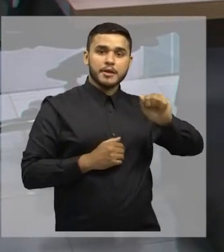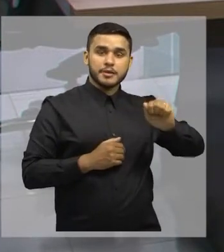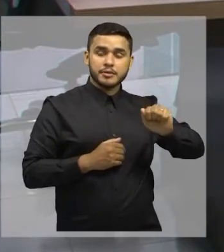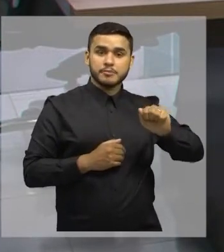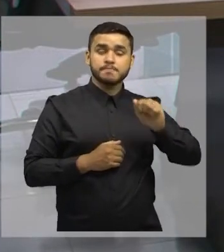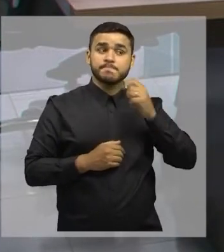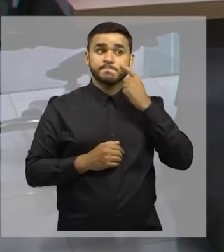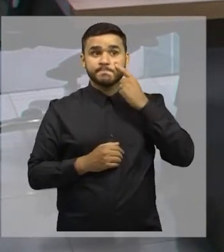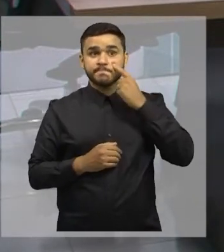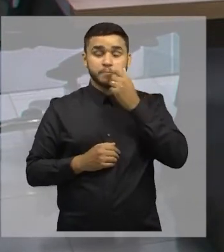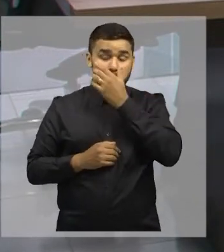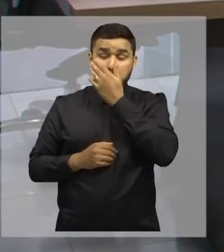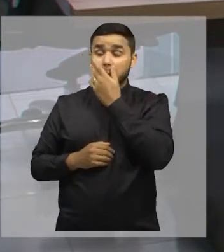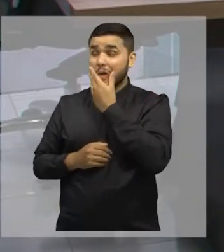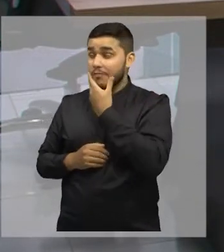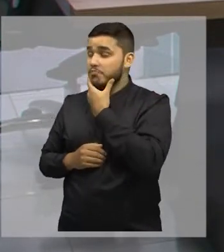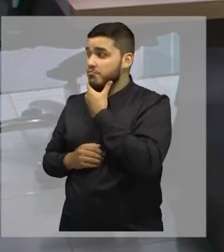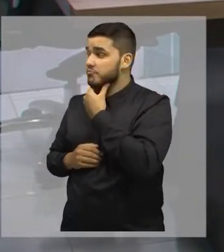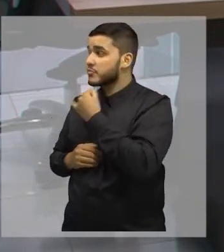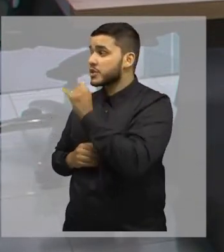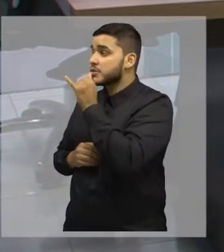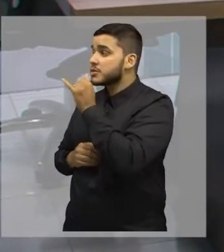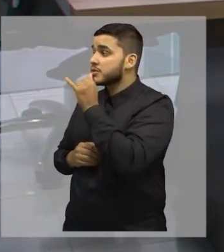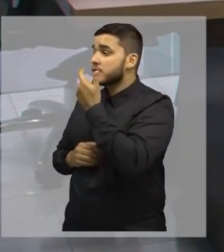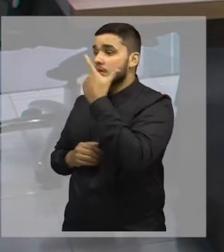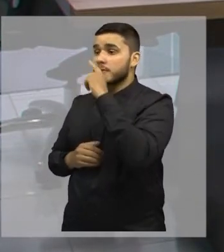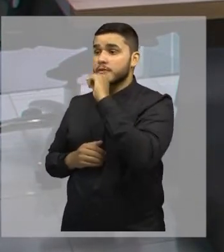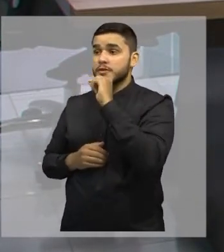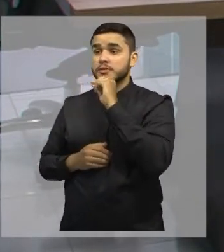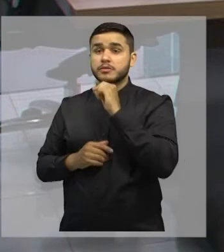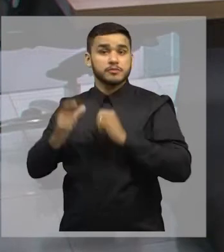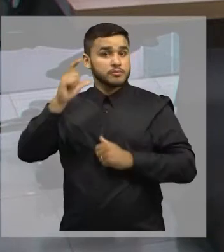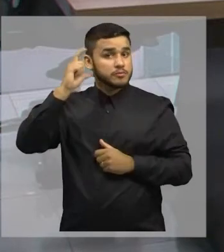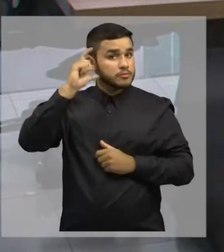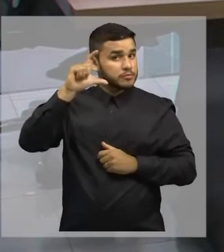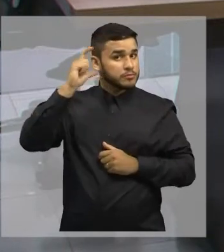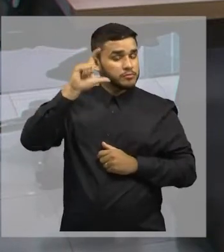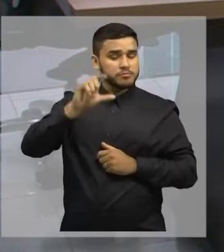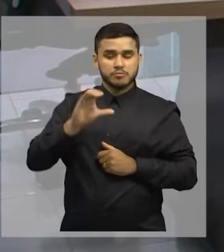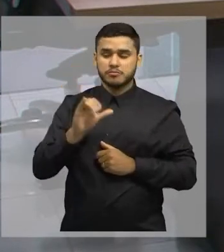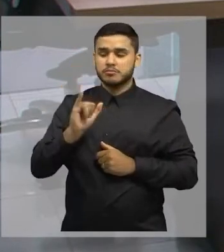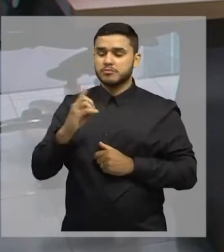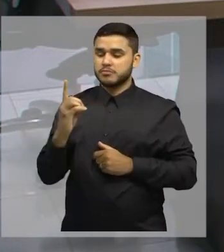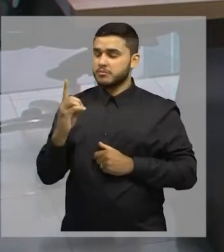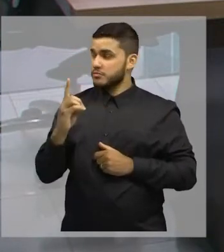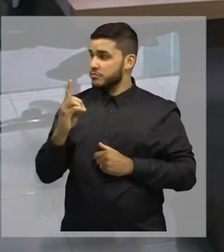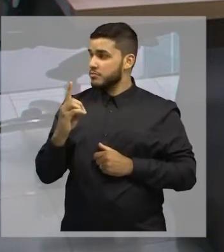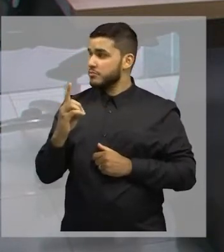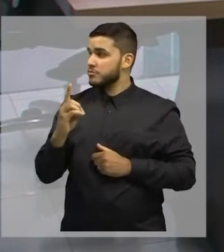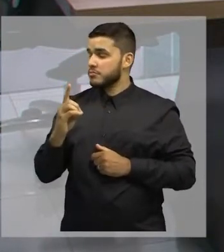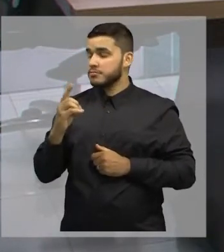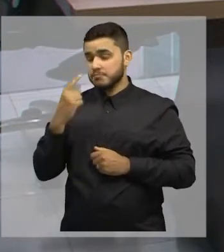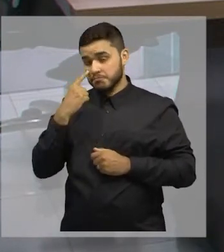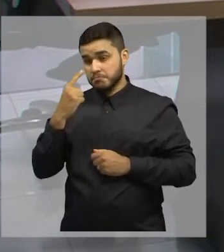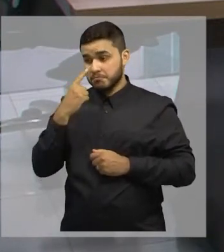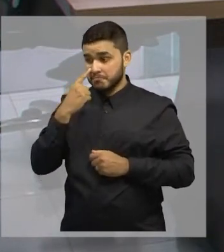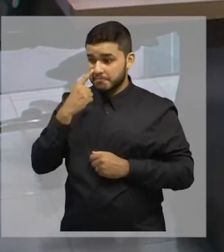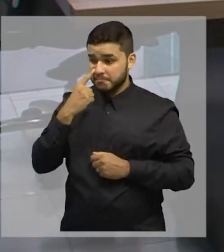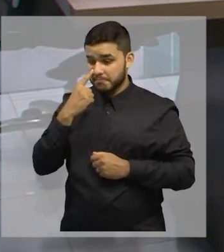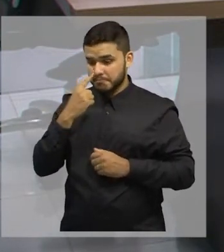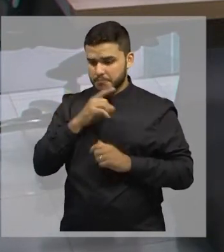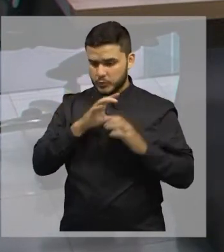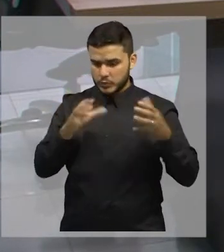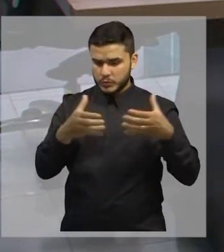grande nome de visibilidade, que é o senador Cid Gomes, né? Então você tem aí esse cenário. Vocês